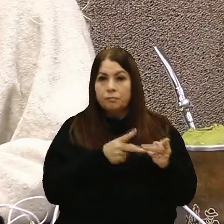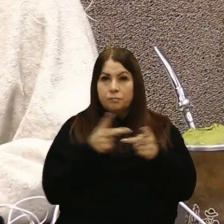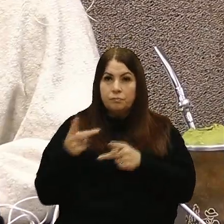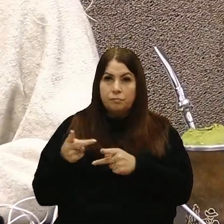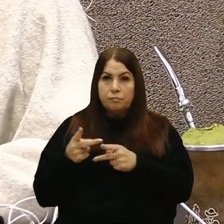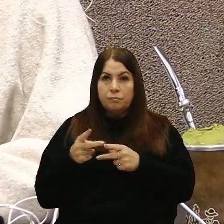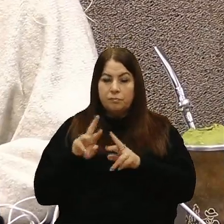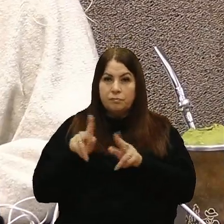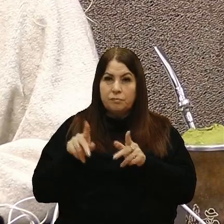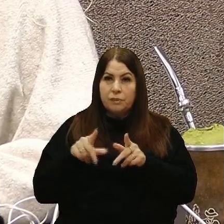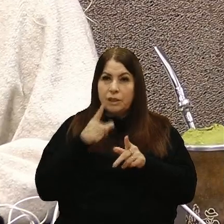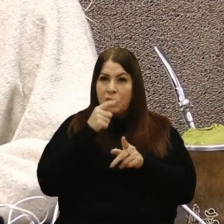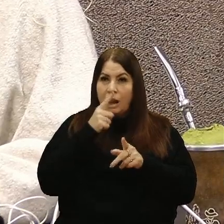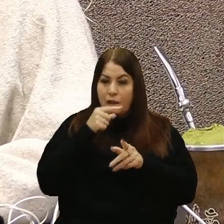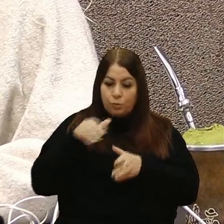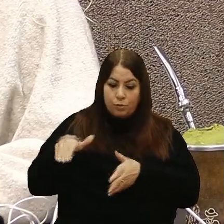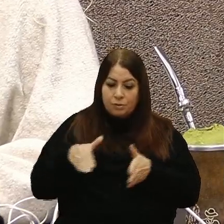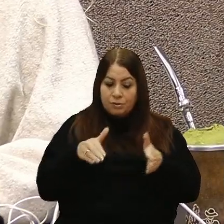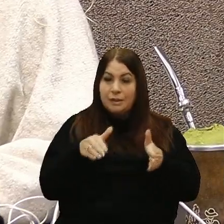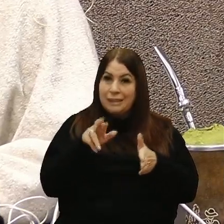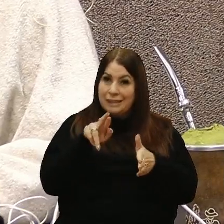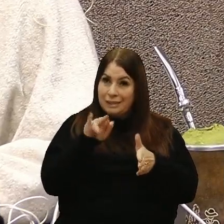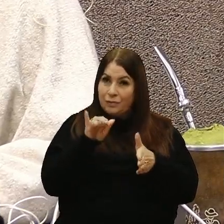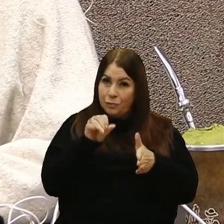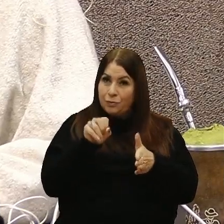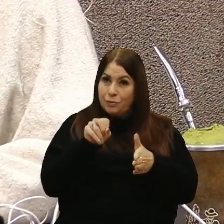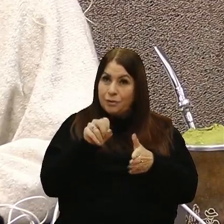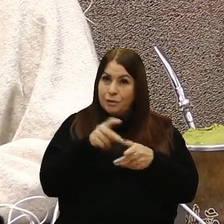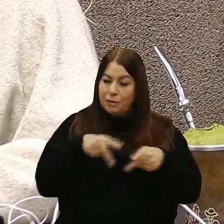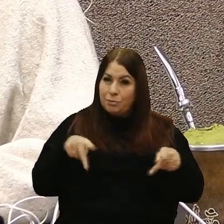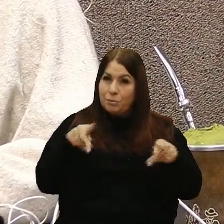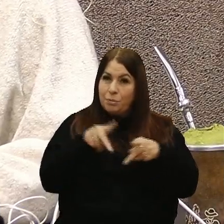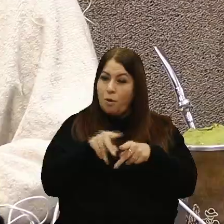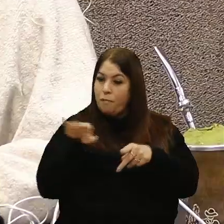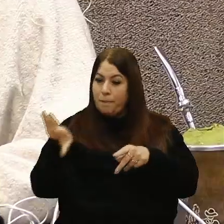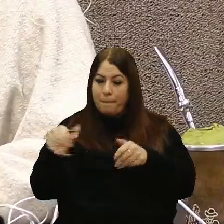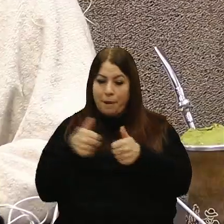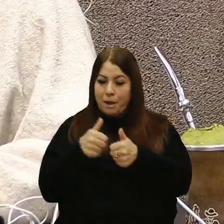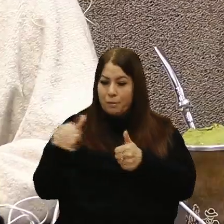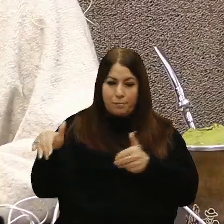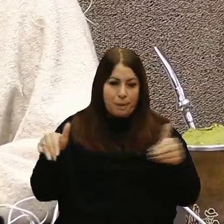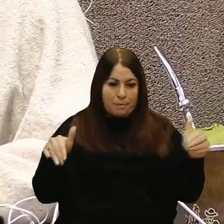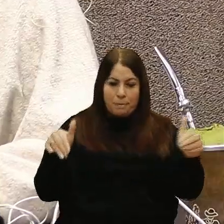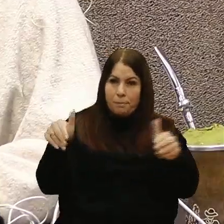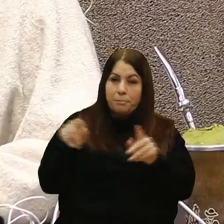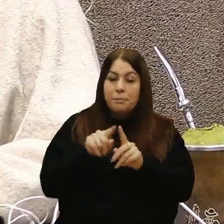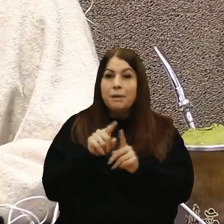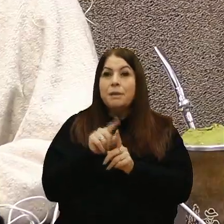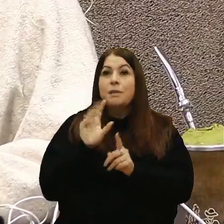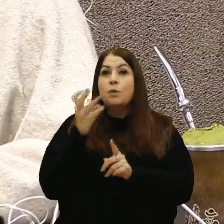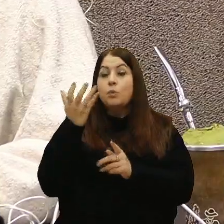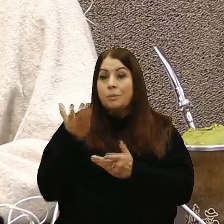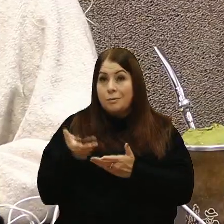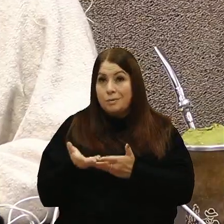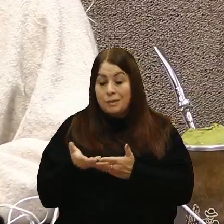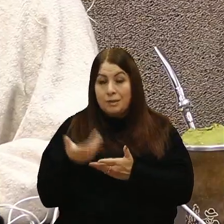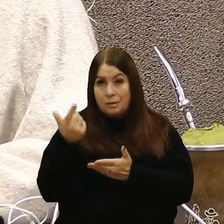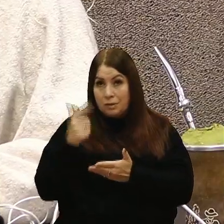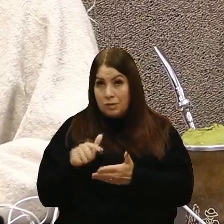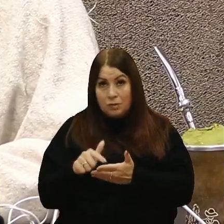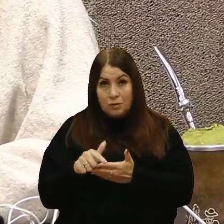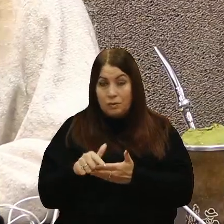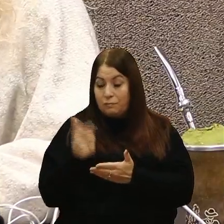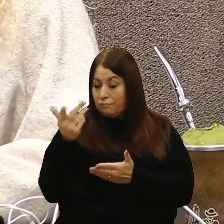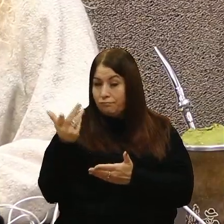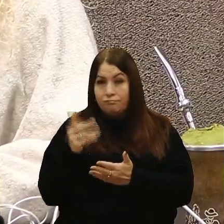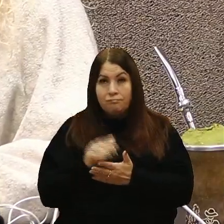vários rios aí, onde tem povoados ribeirinhos, tá? Que se acontecer novamente uma